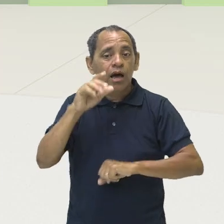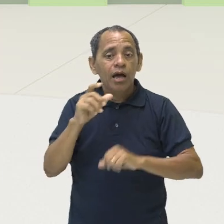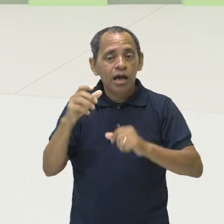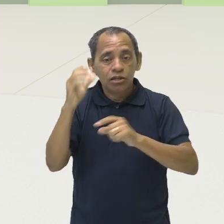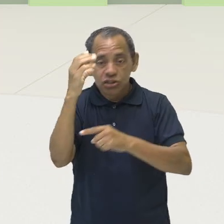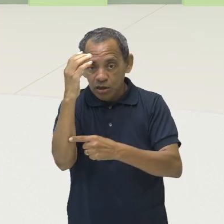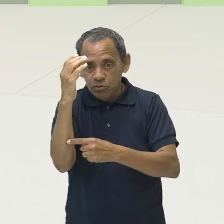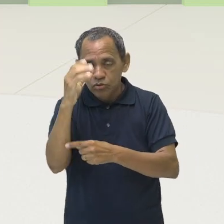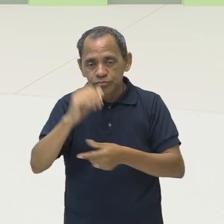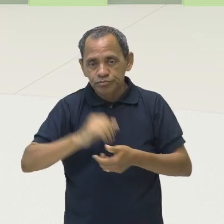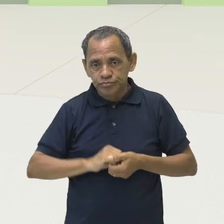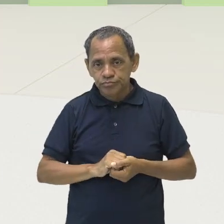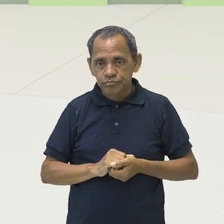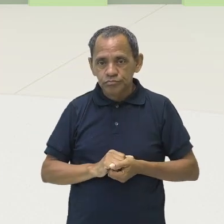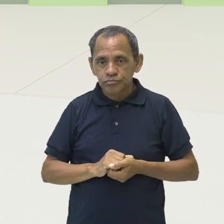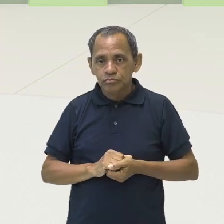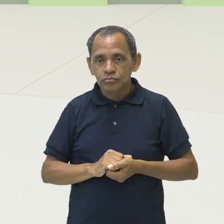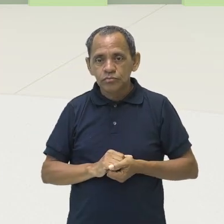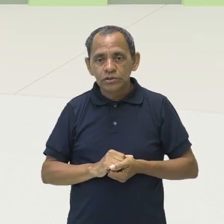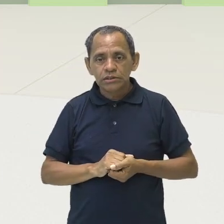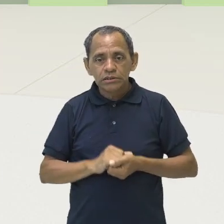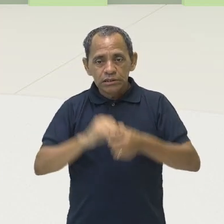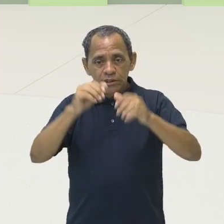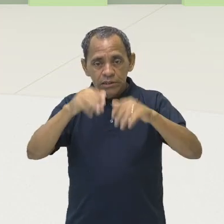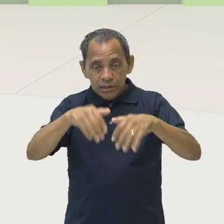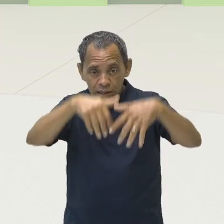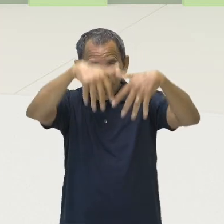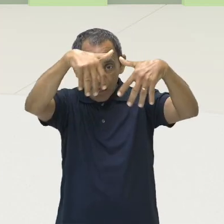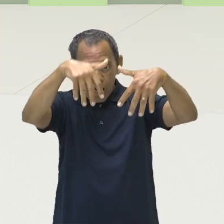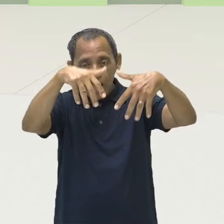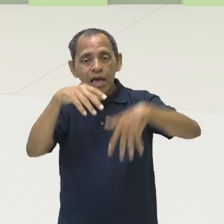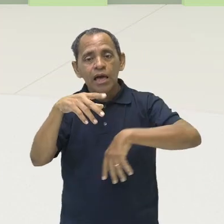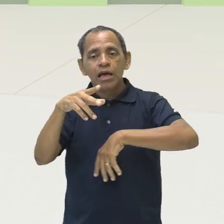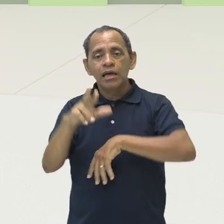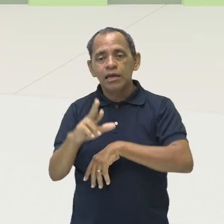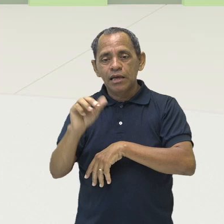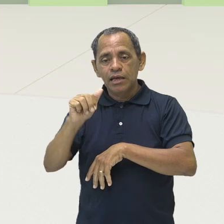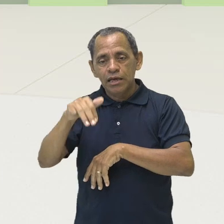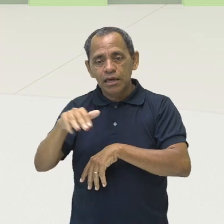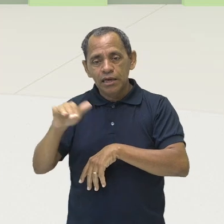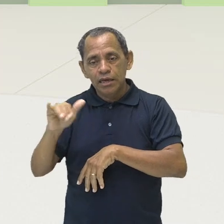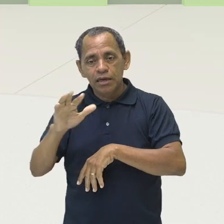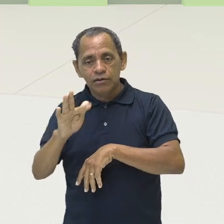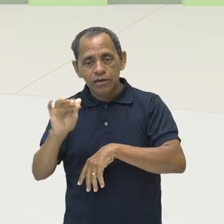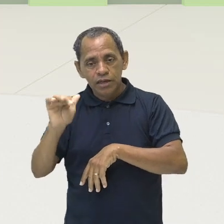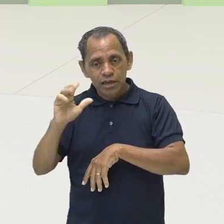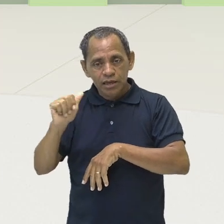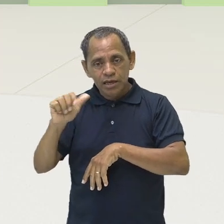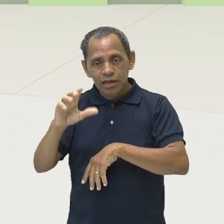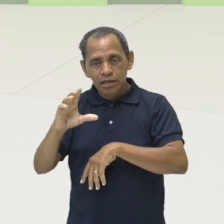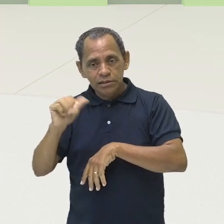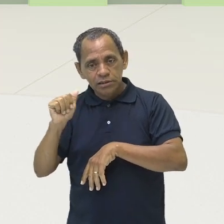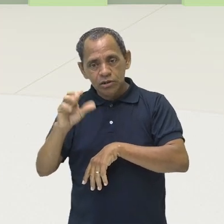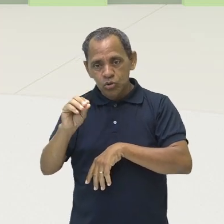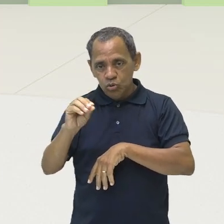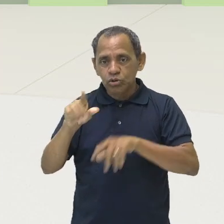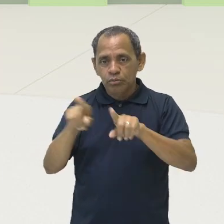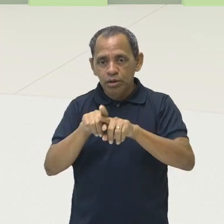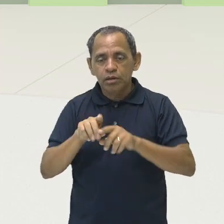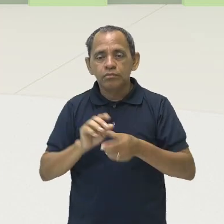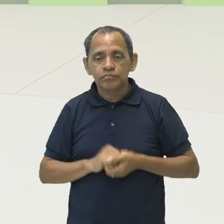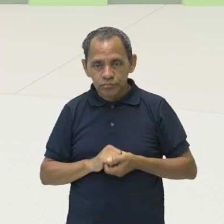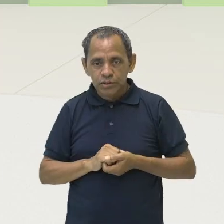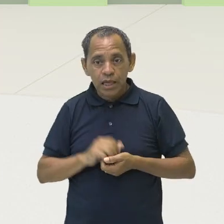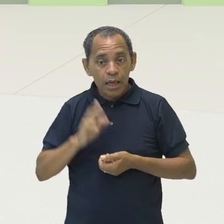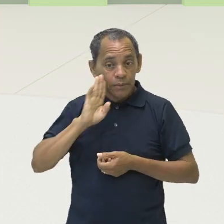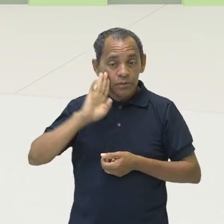ramificação, tem que ficar carbono para fora da cadeia principal. A cadeia principal é a cadeia mais longa. A gente vai